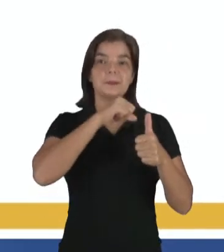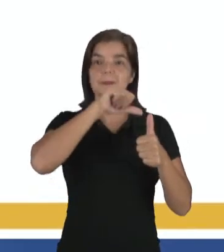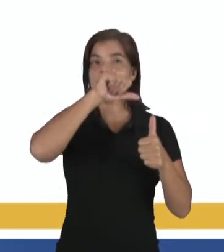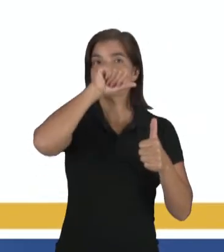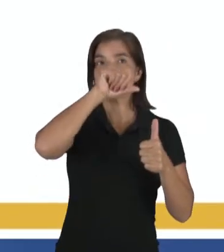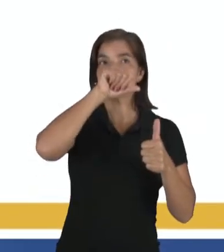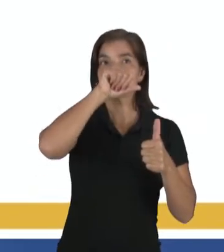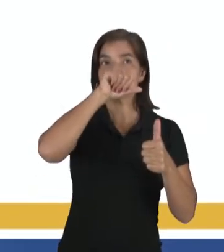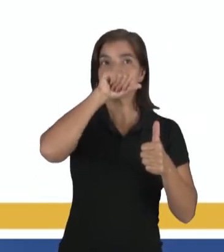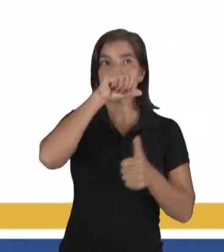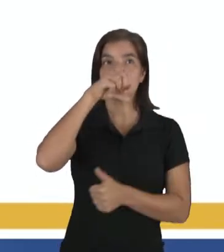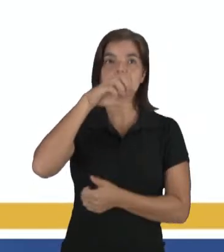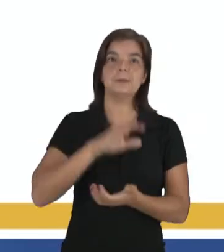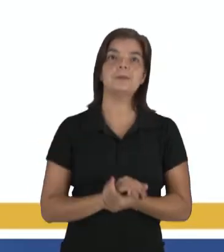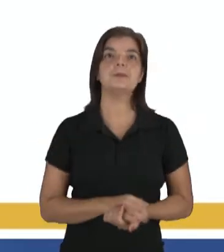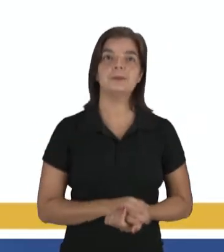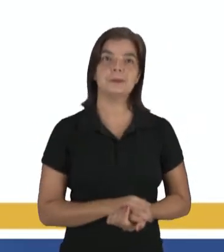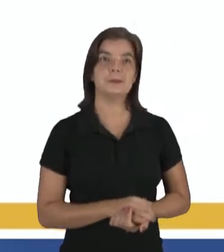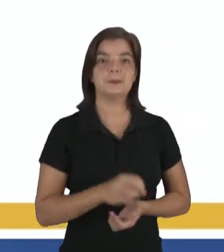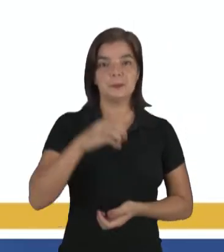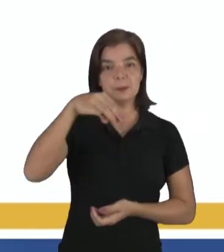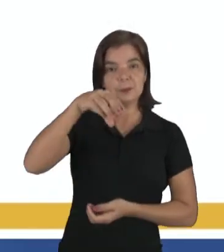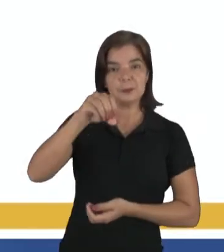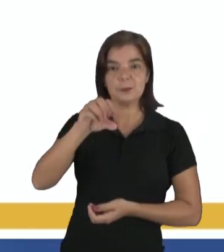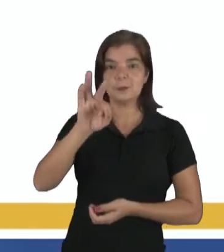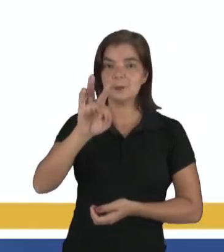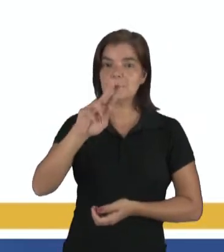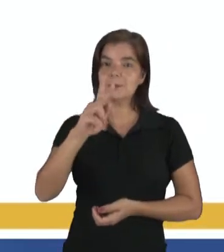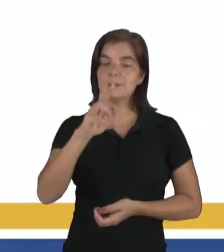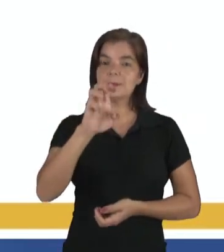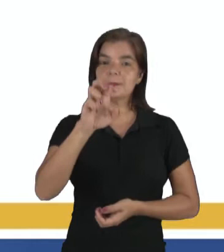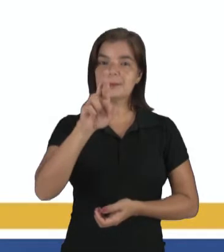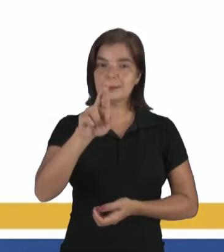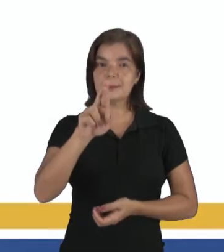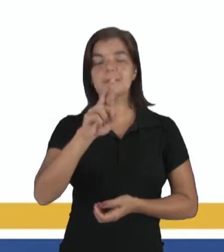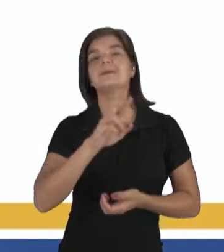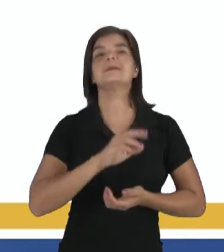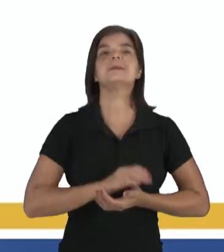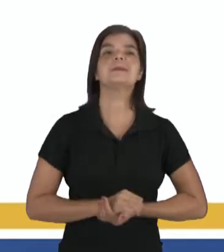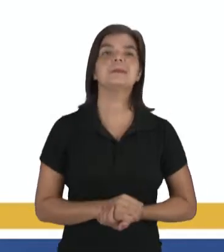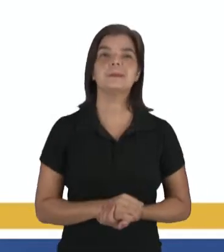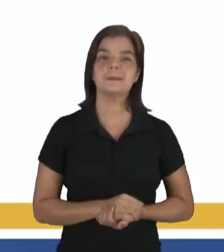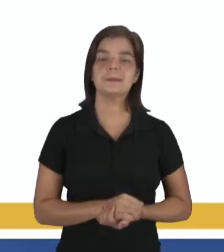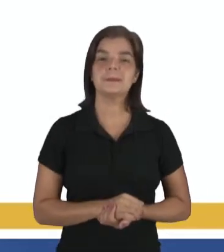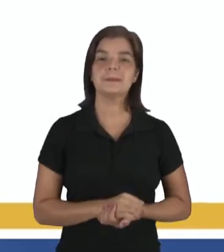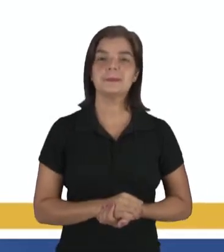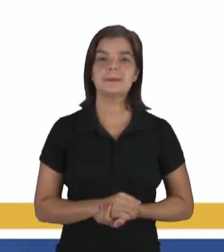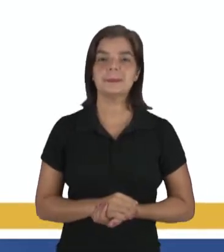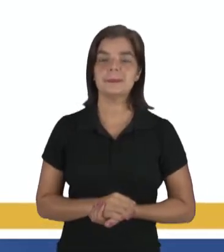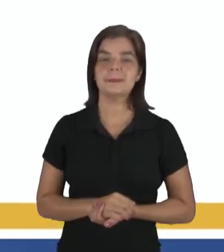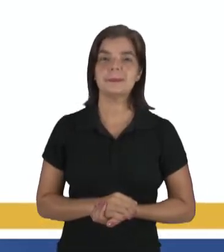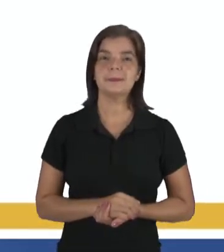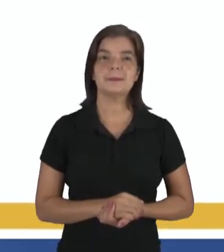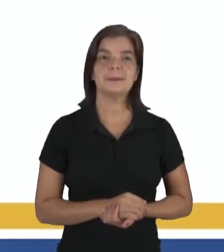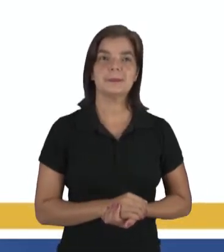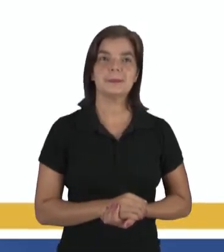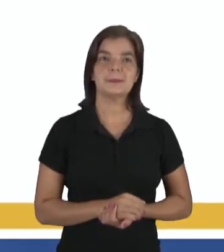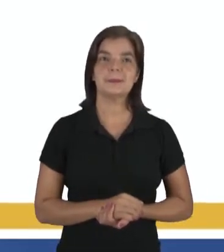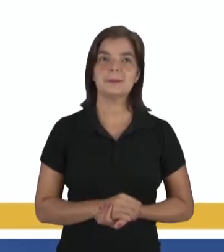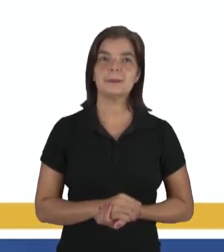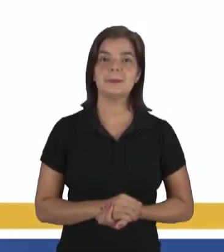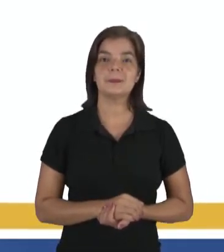morde morde é mother oh mother mother mãe